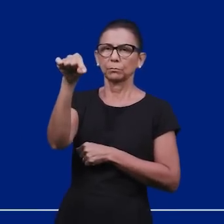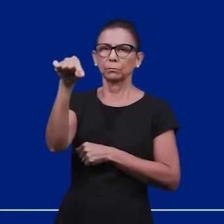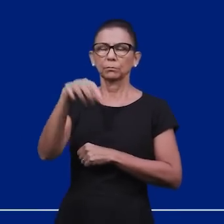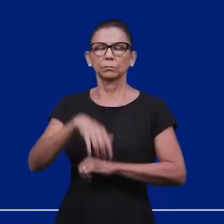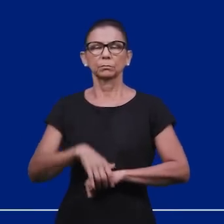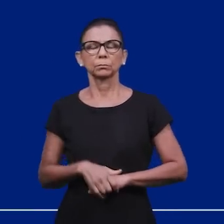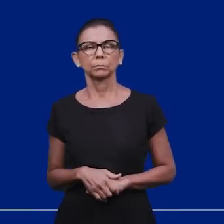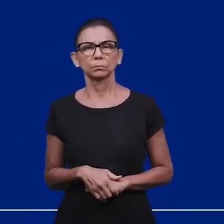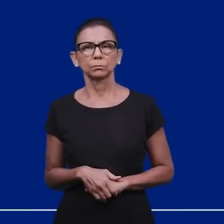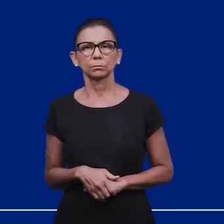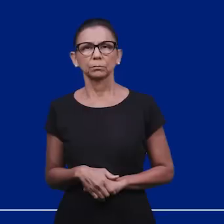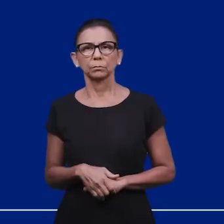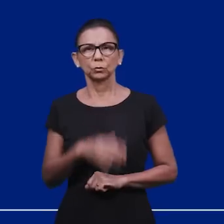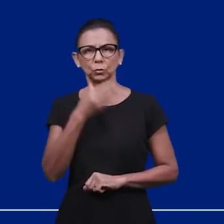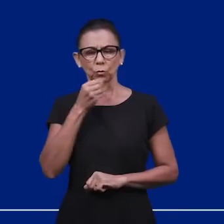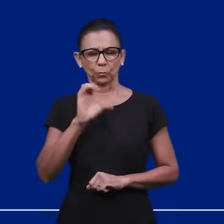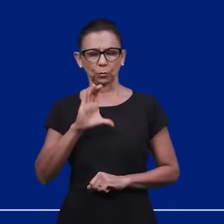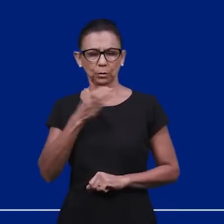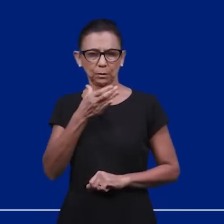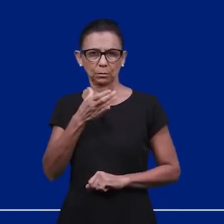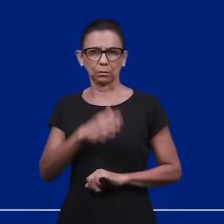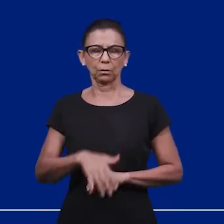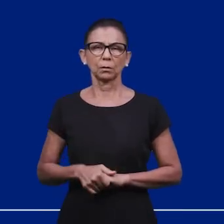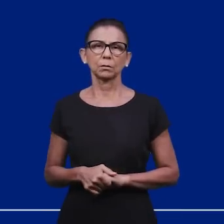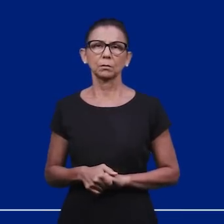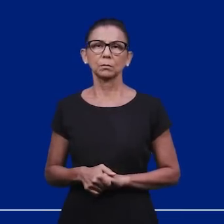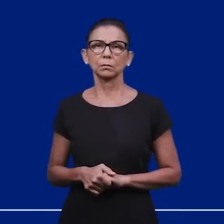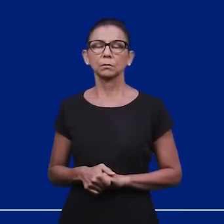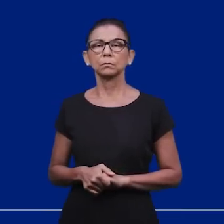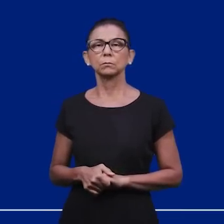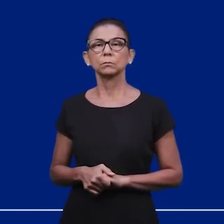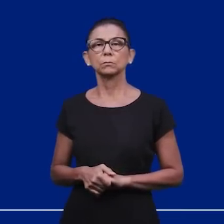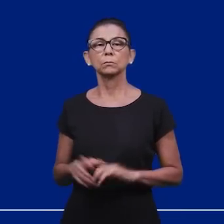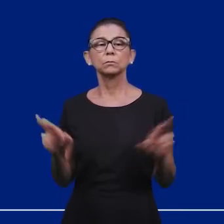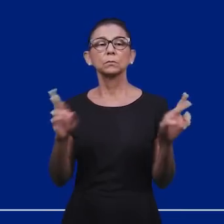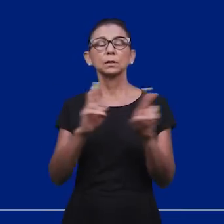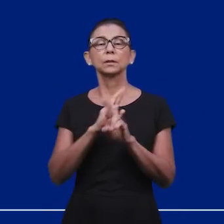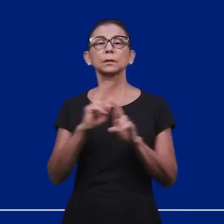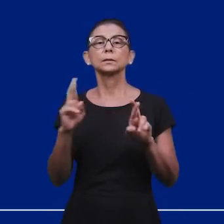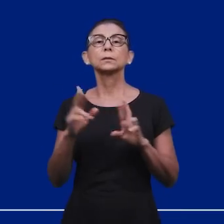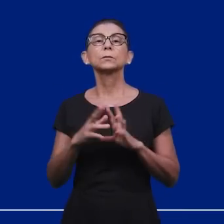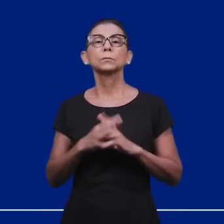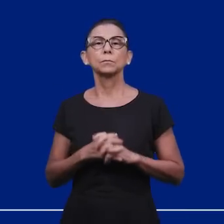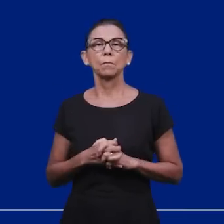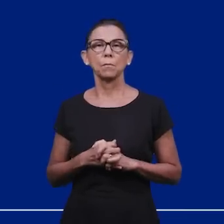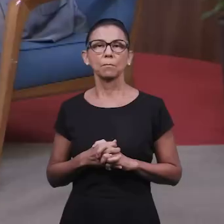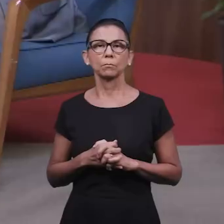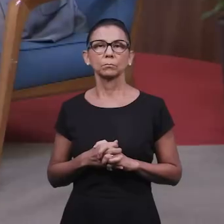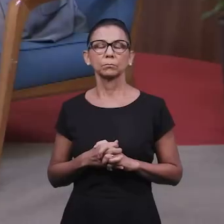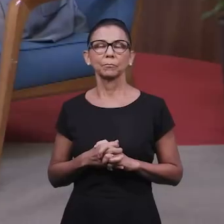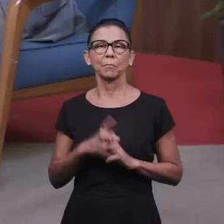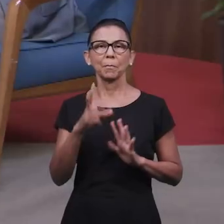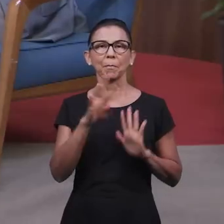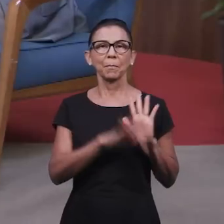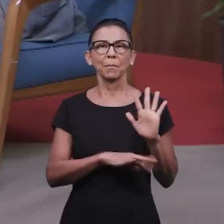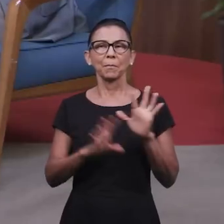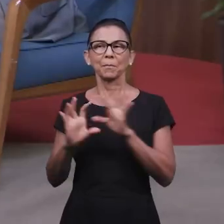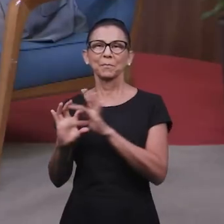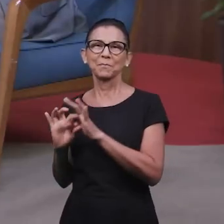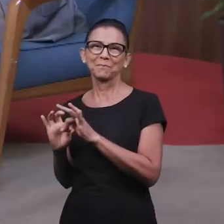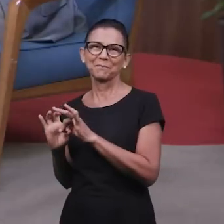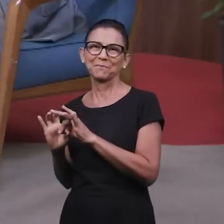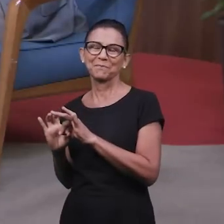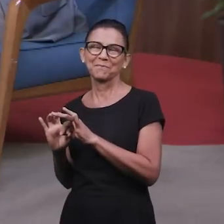associação profética que nós podemos fazer entre esse texto com essa experiência da comunhão? É uma